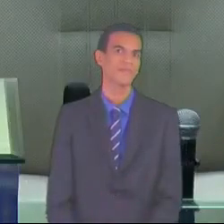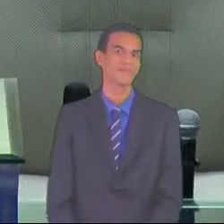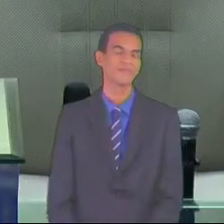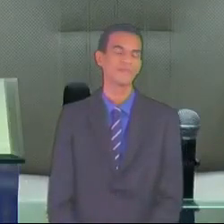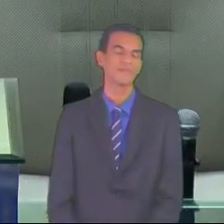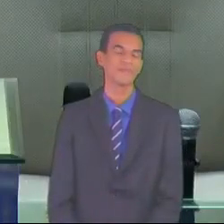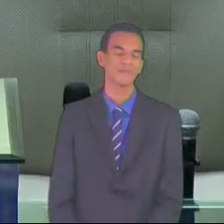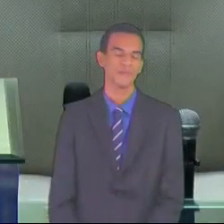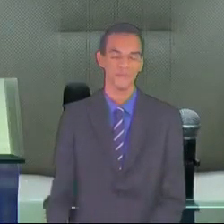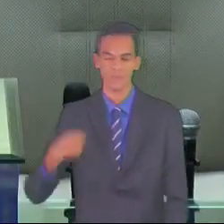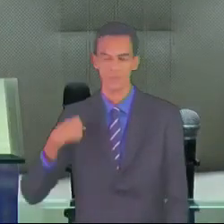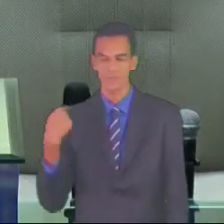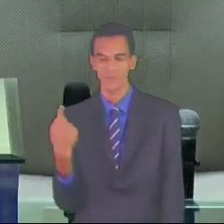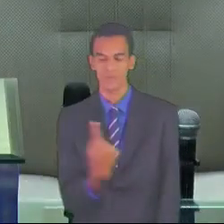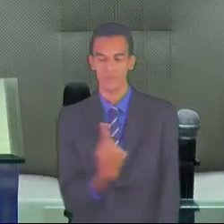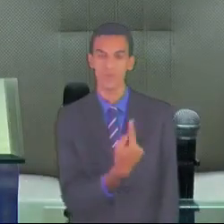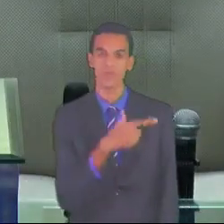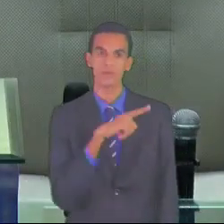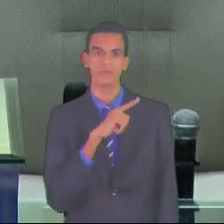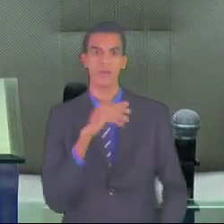Deus. Somos limitados,